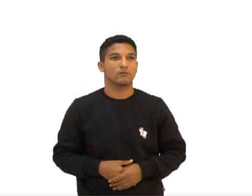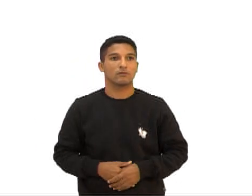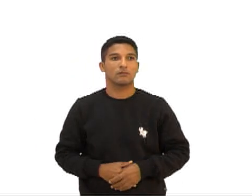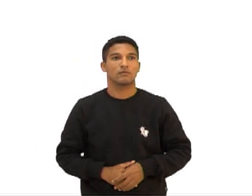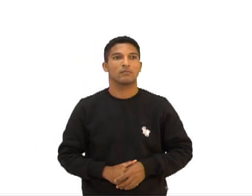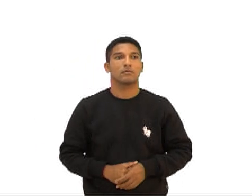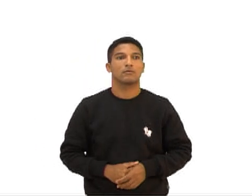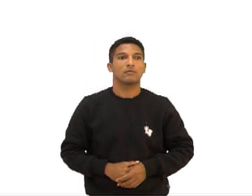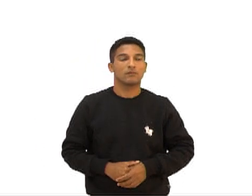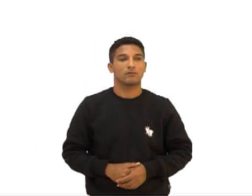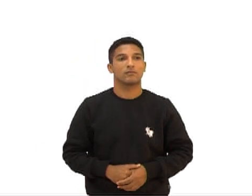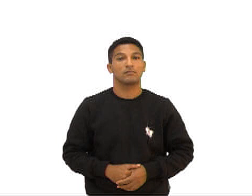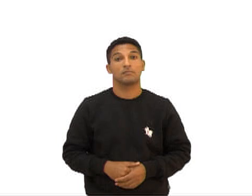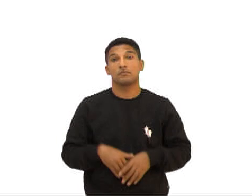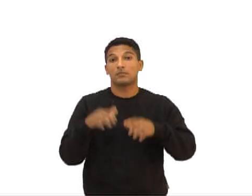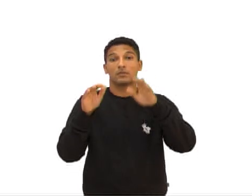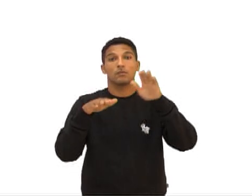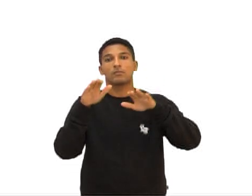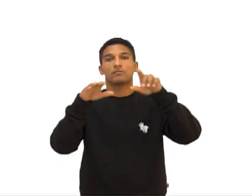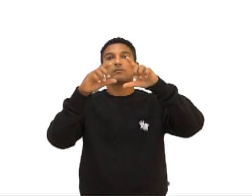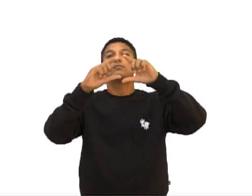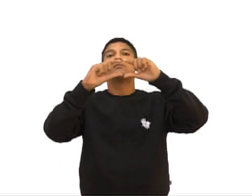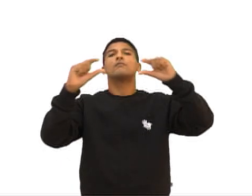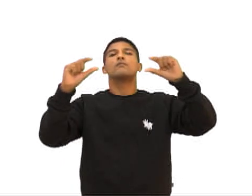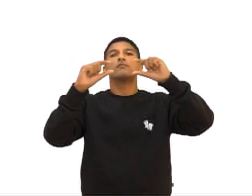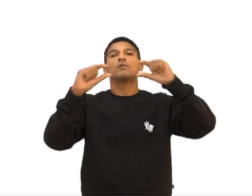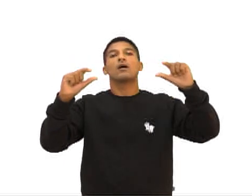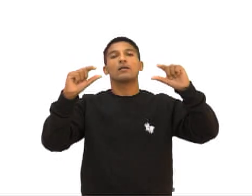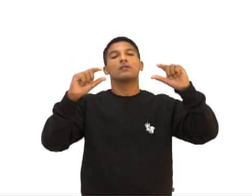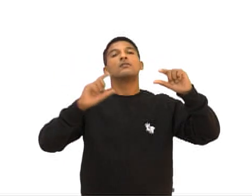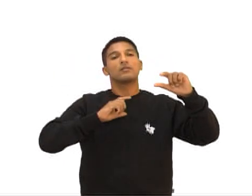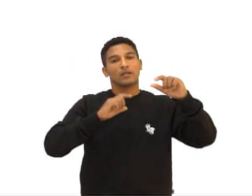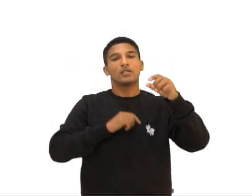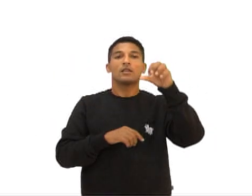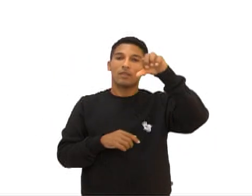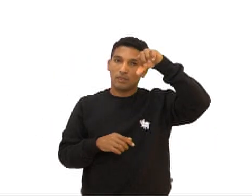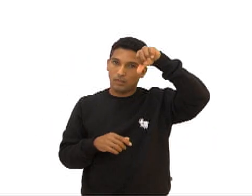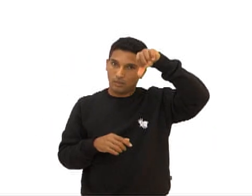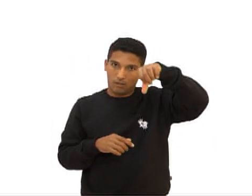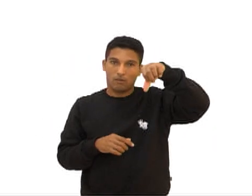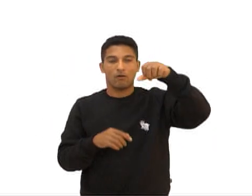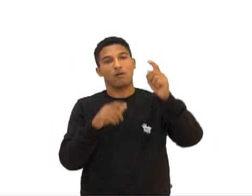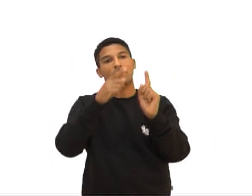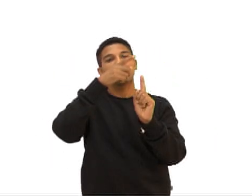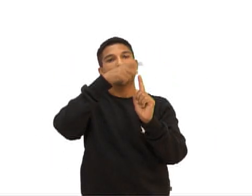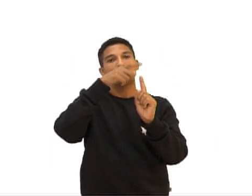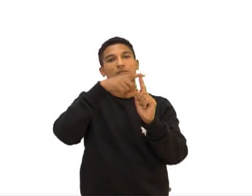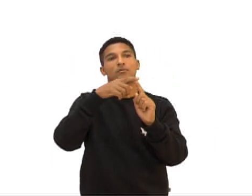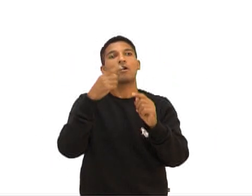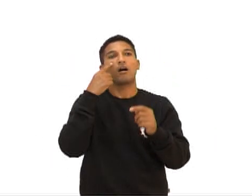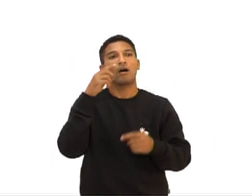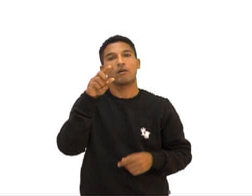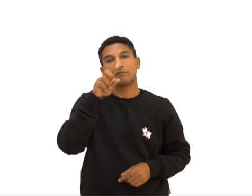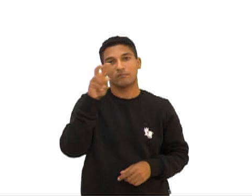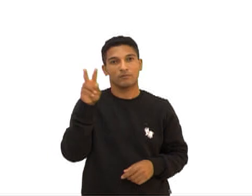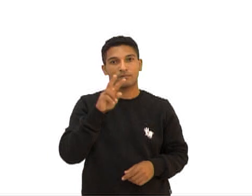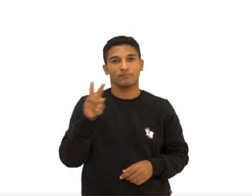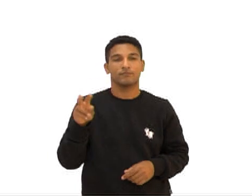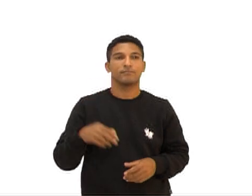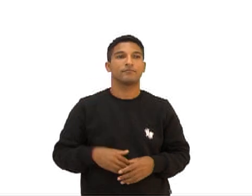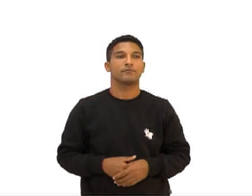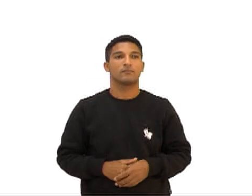orações subordinadas adverbiais são classificadas em 9 tipos: causais,